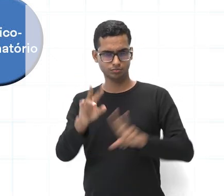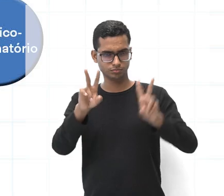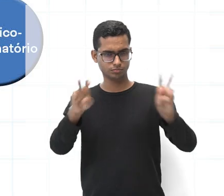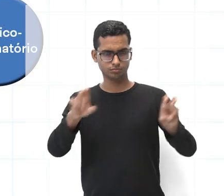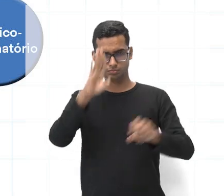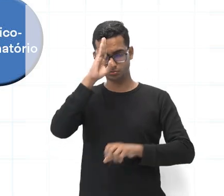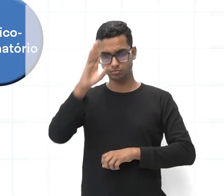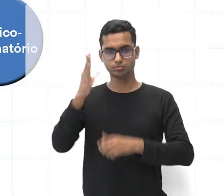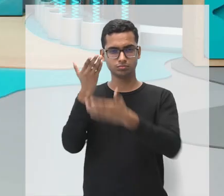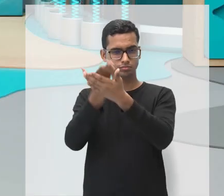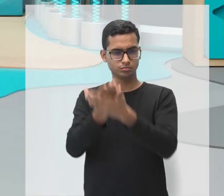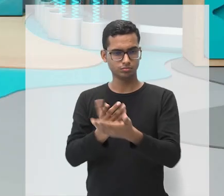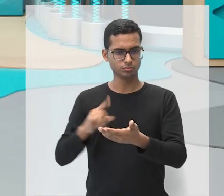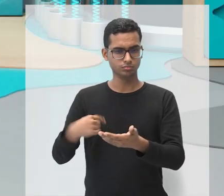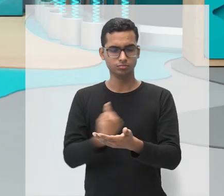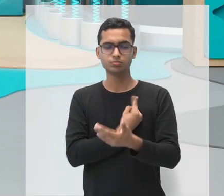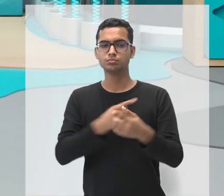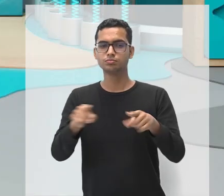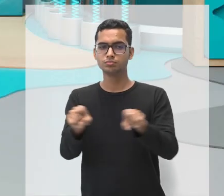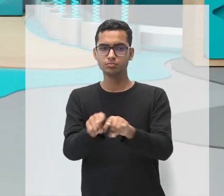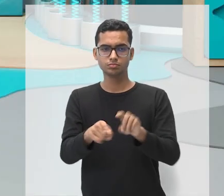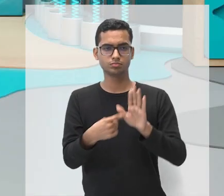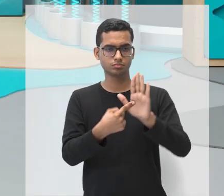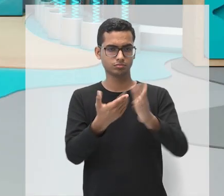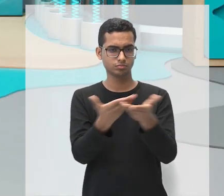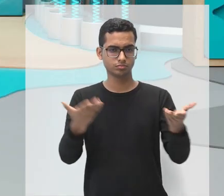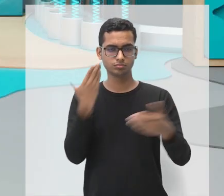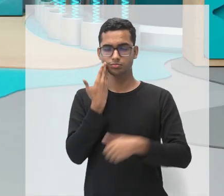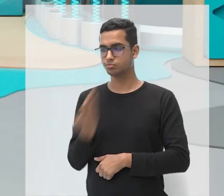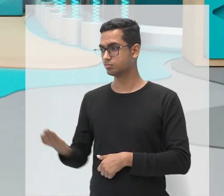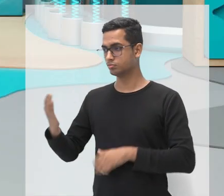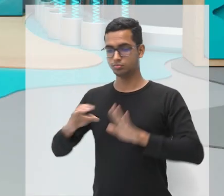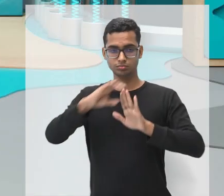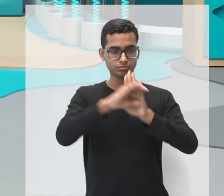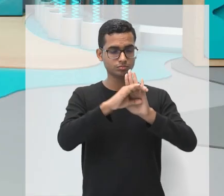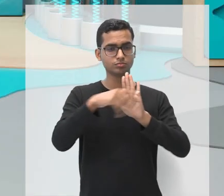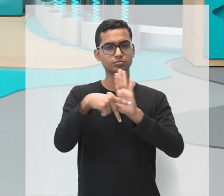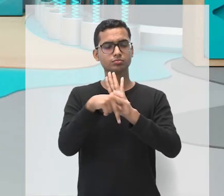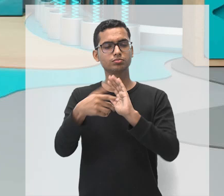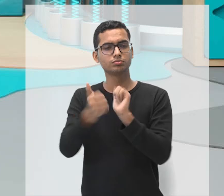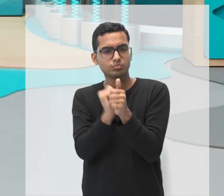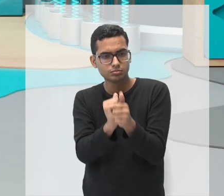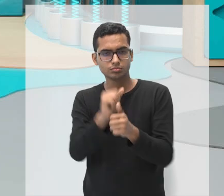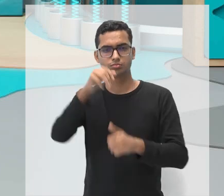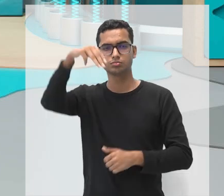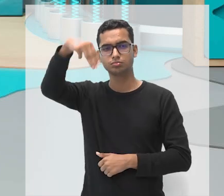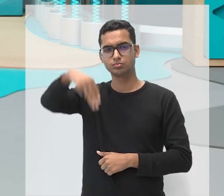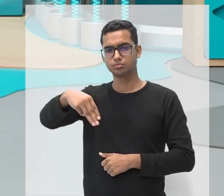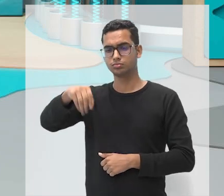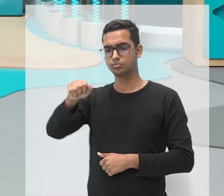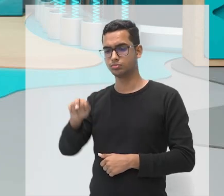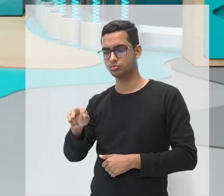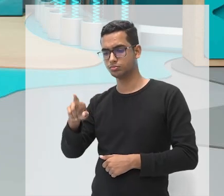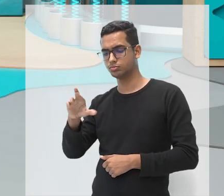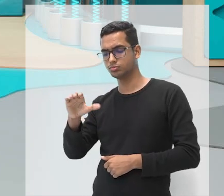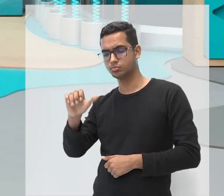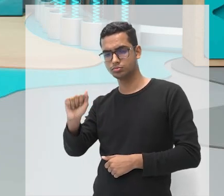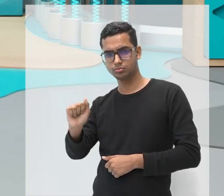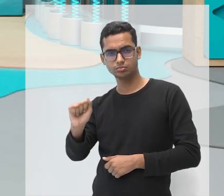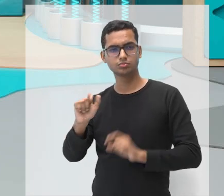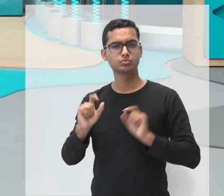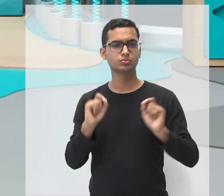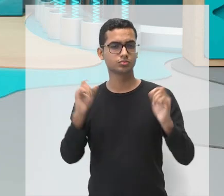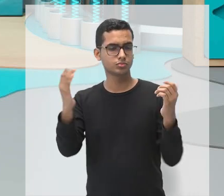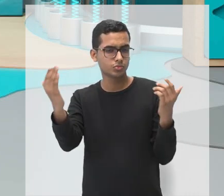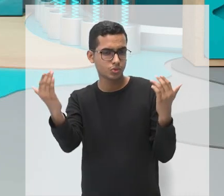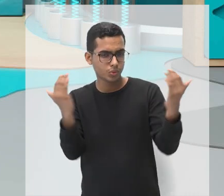aulas. E aí, para a gente relembrar, eu também já trago aqui a definição de esportes de marca. São esportes em que os competidores comparam